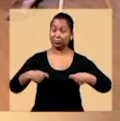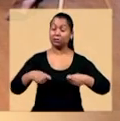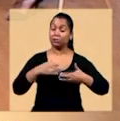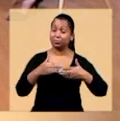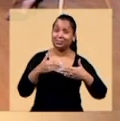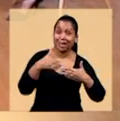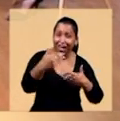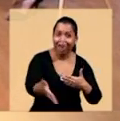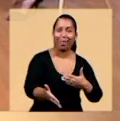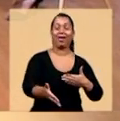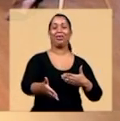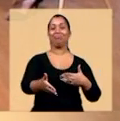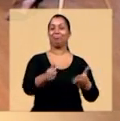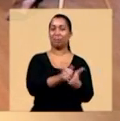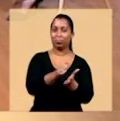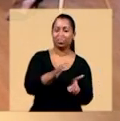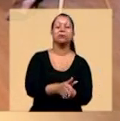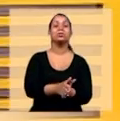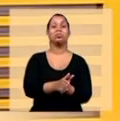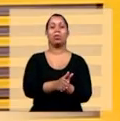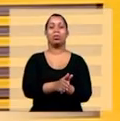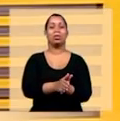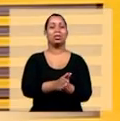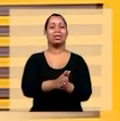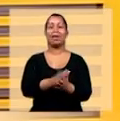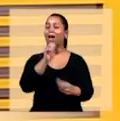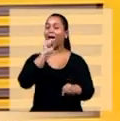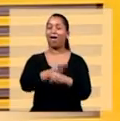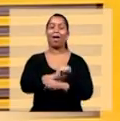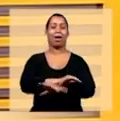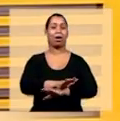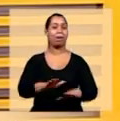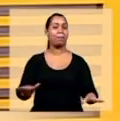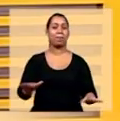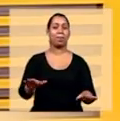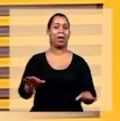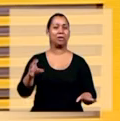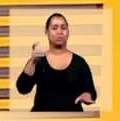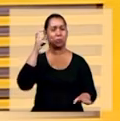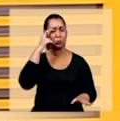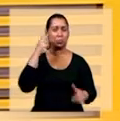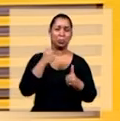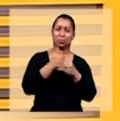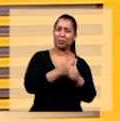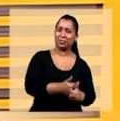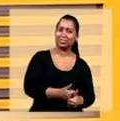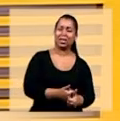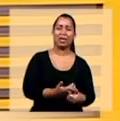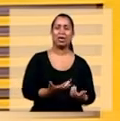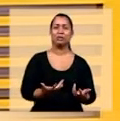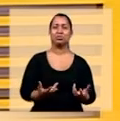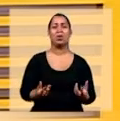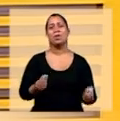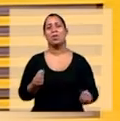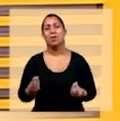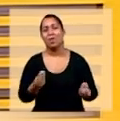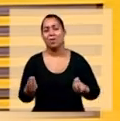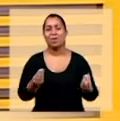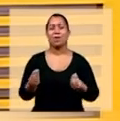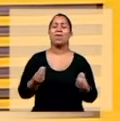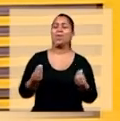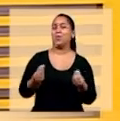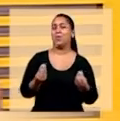ir além da punição e derrubar essa cultura do assédio, disso aí. Como é que aí entra